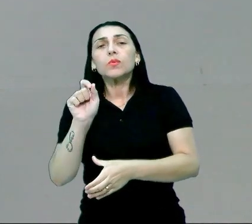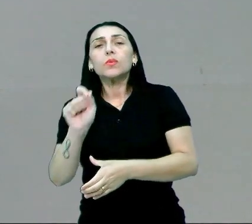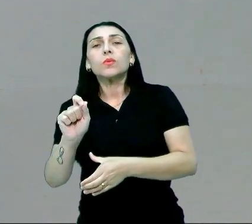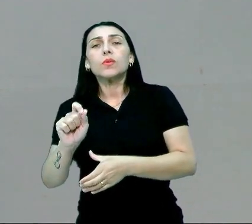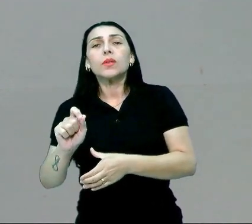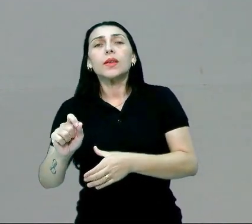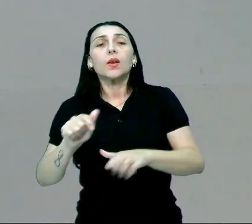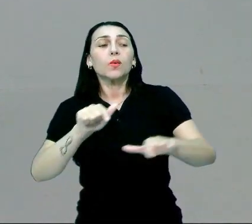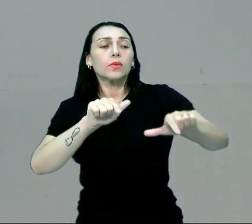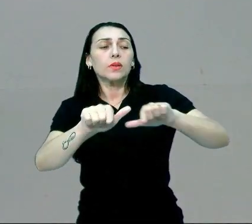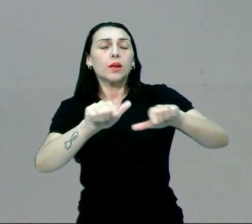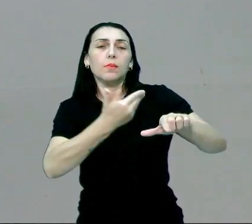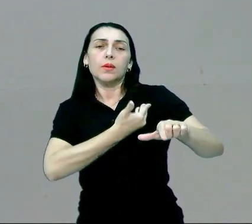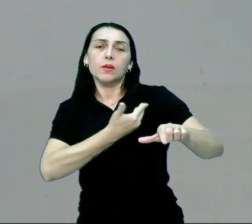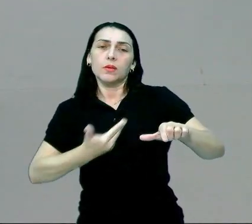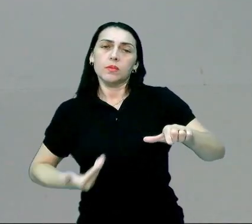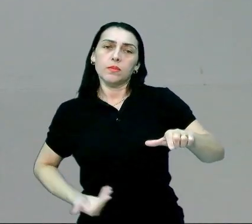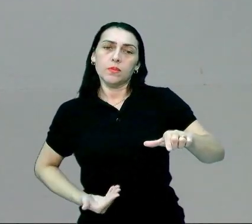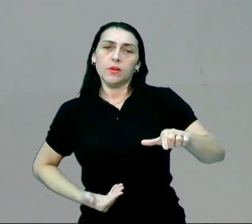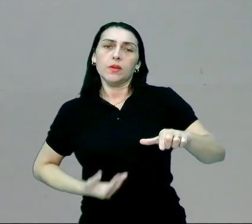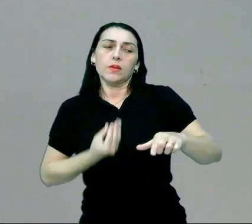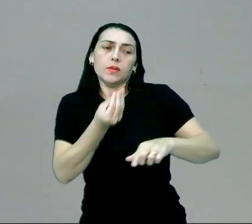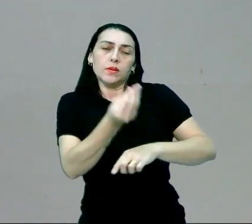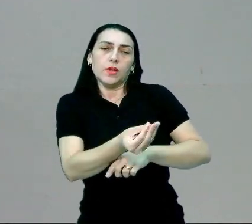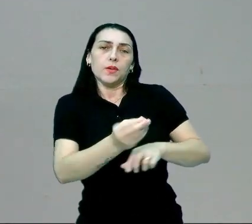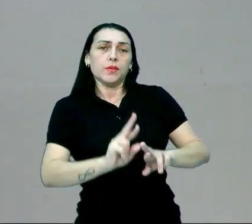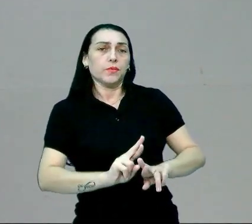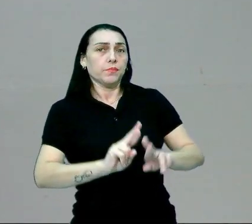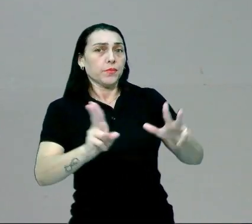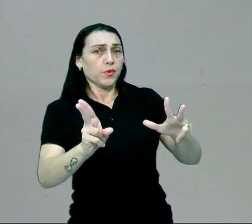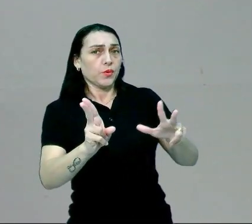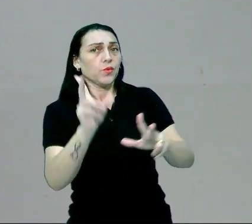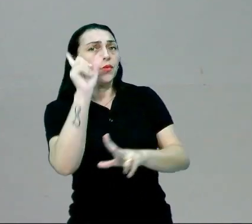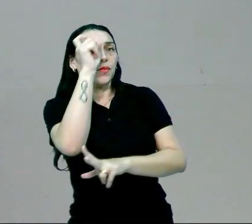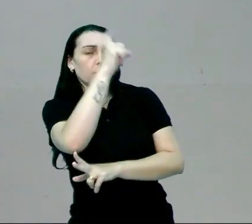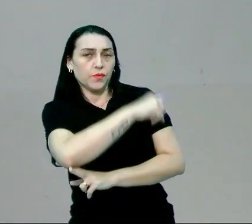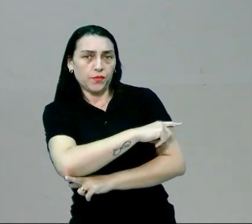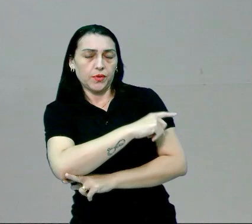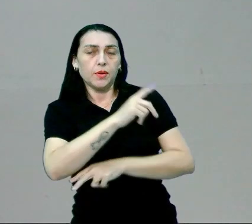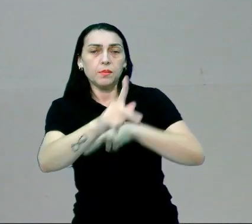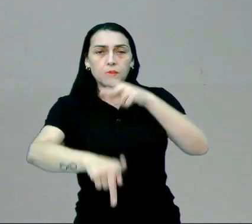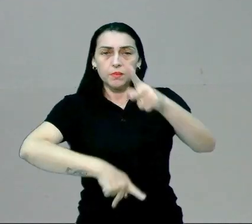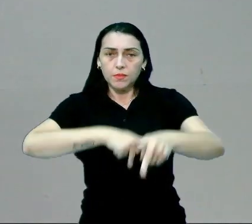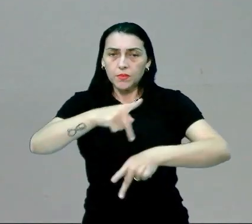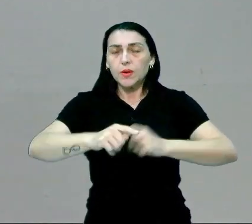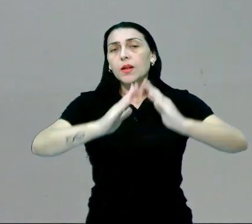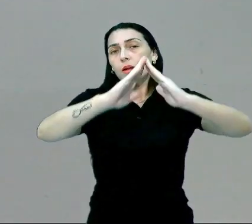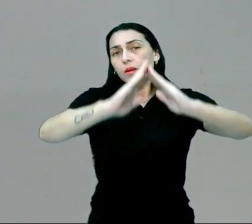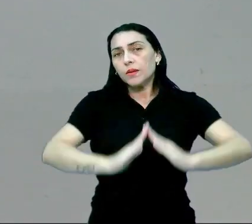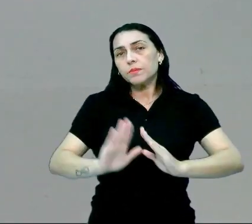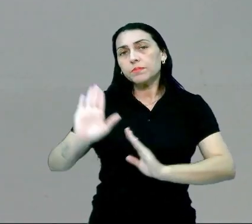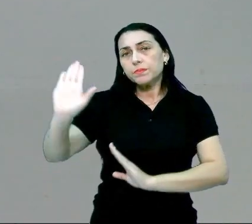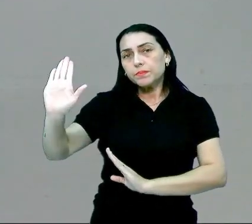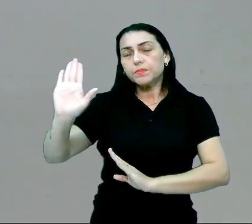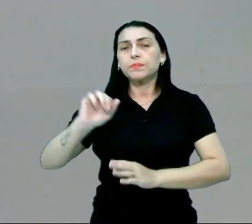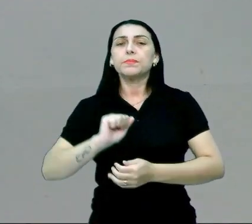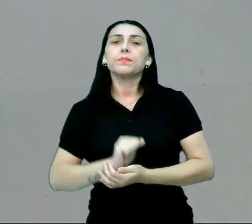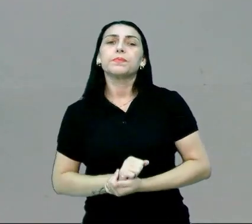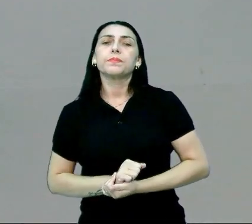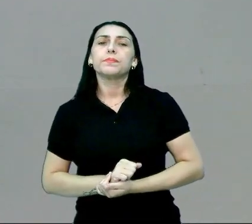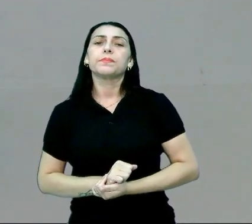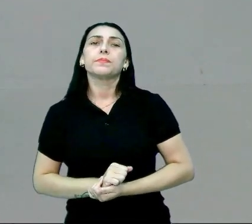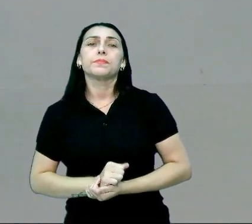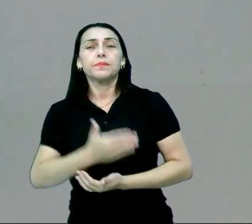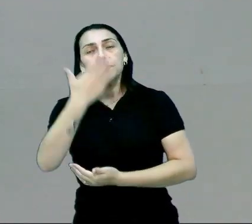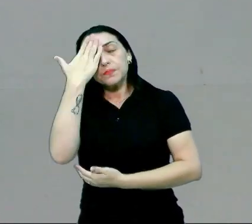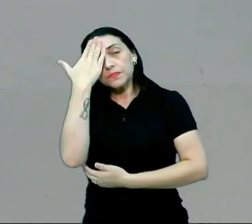o serviço público ele é oferecido de uma maneira precária para a população que ali reside.